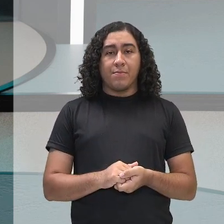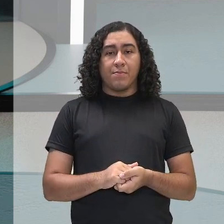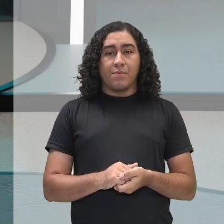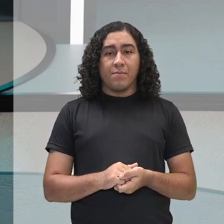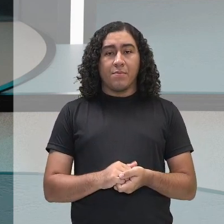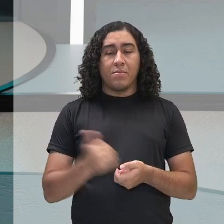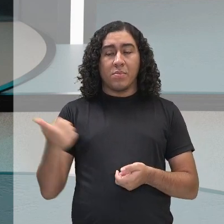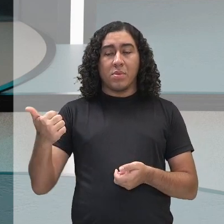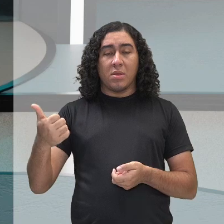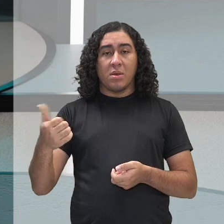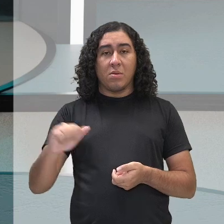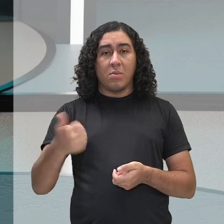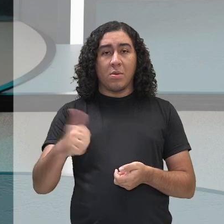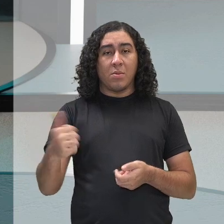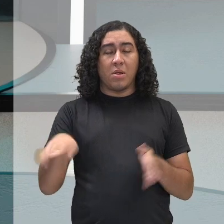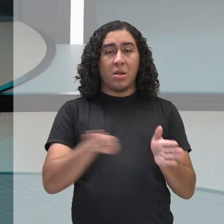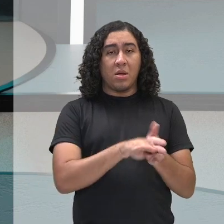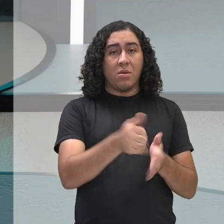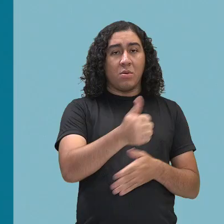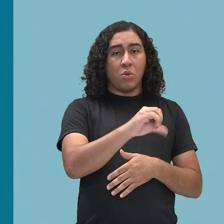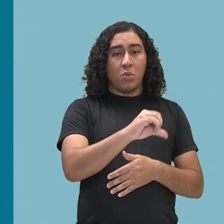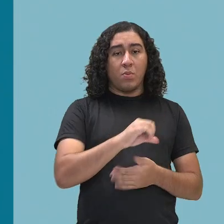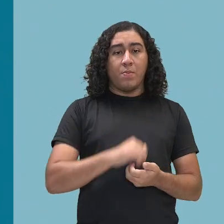o 19º. Vamos conferir.